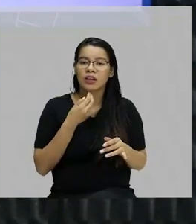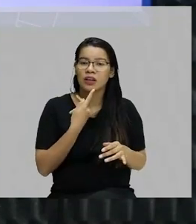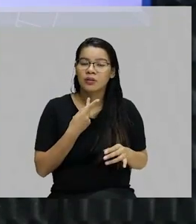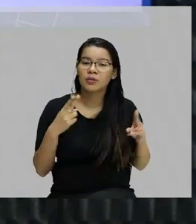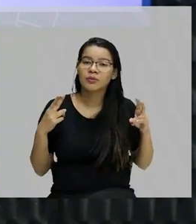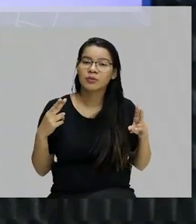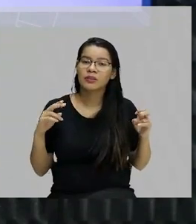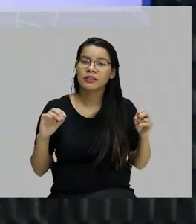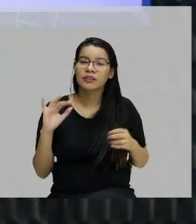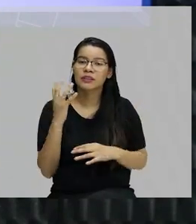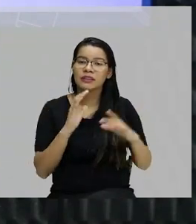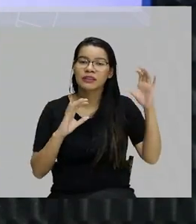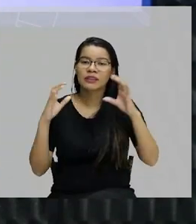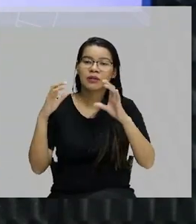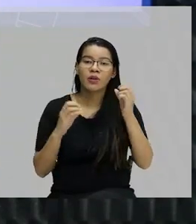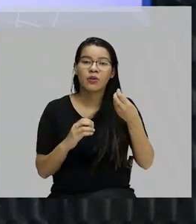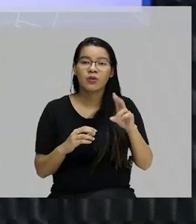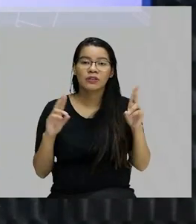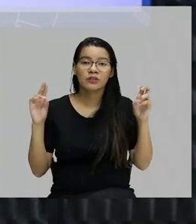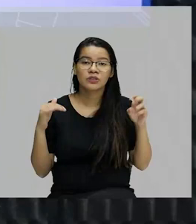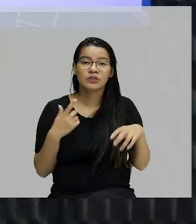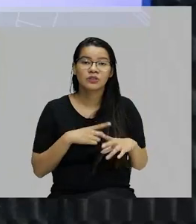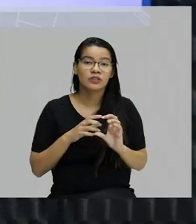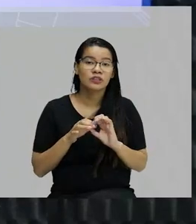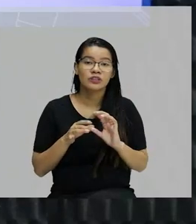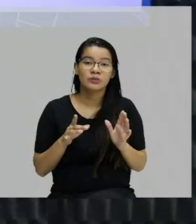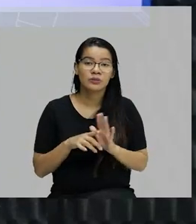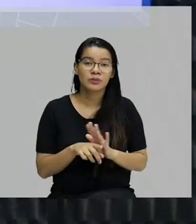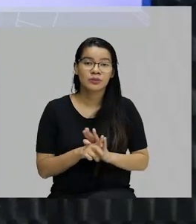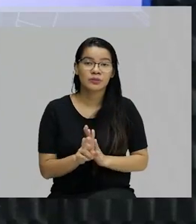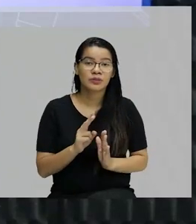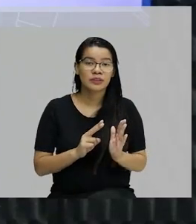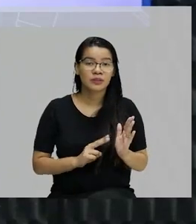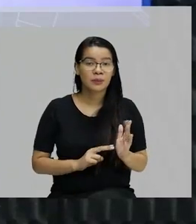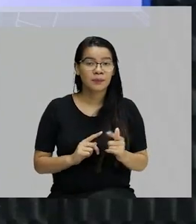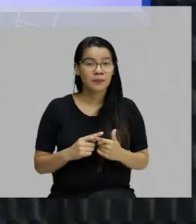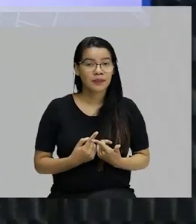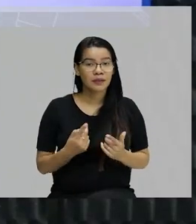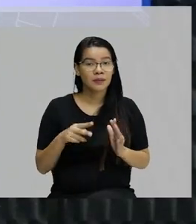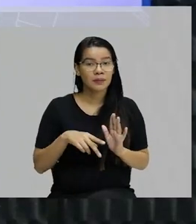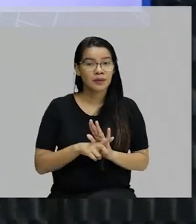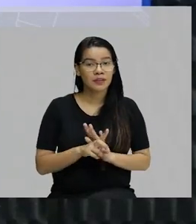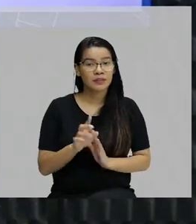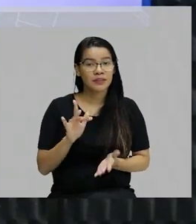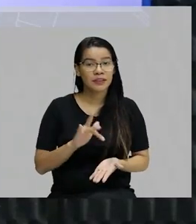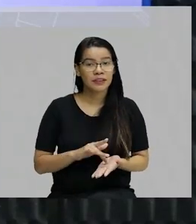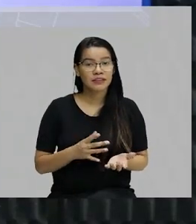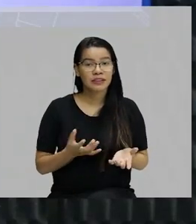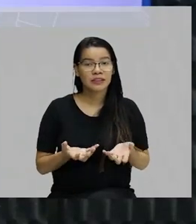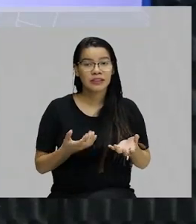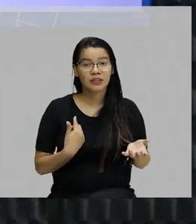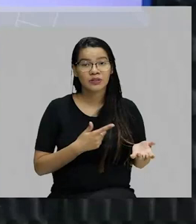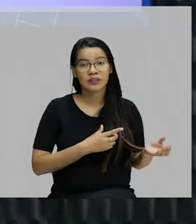sobre aquele determinado assunto a gente deixa essa pergunta pro leitor mas essa pergunta Na verdade ele quer o quê levar a gente a